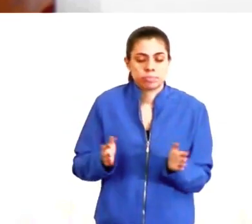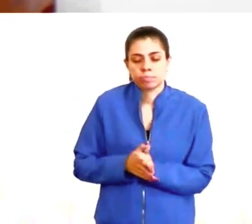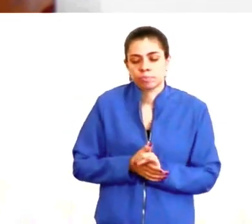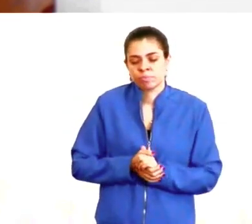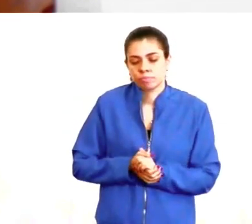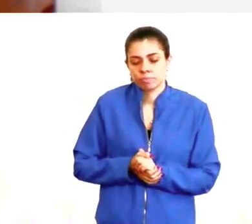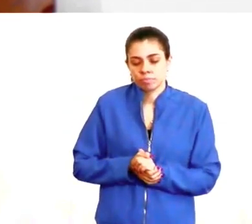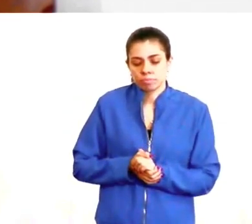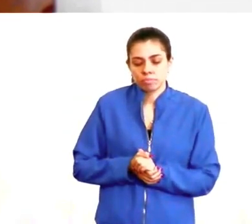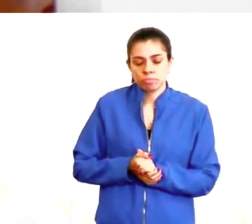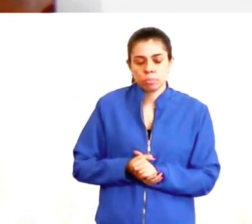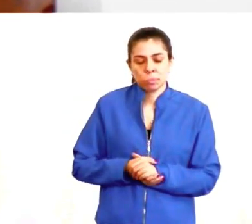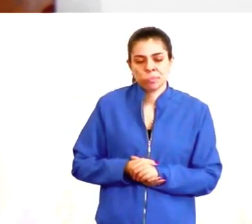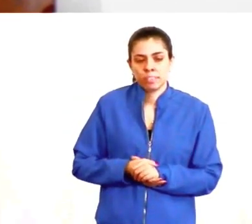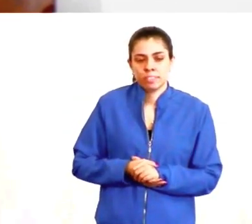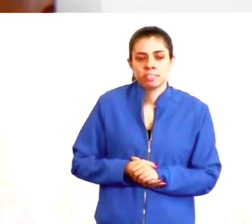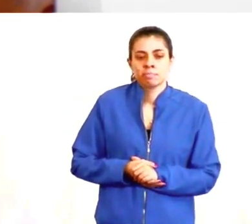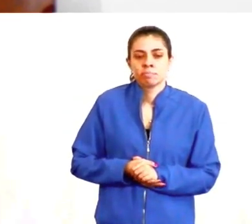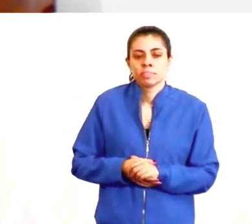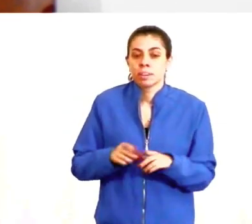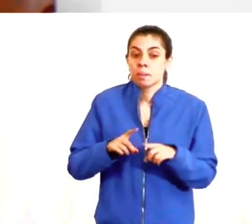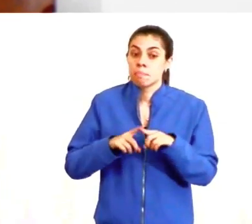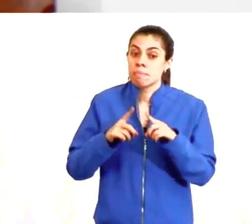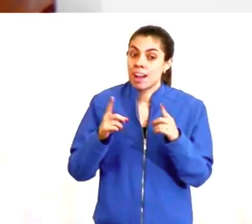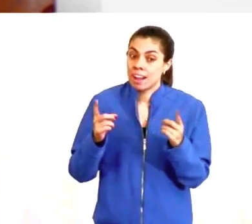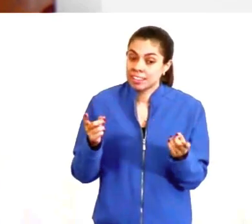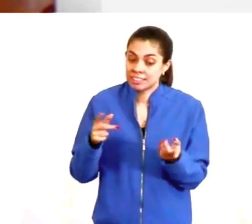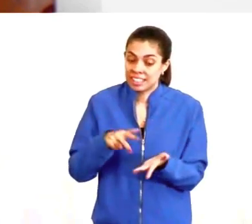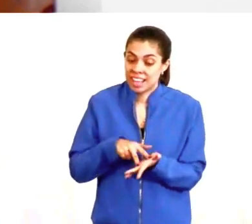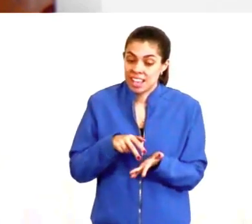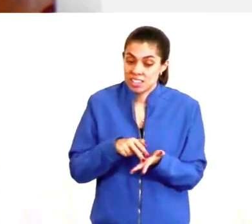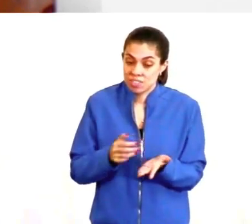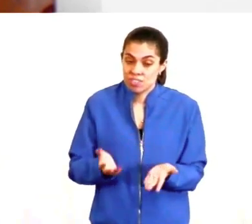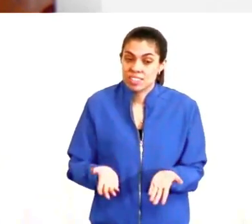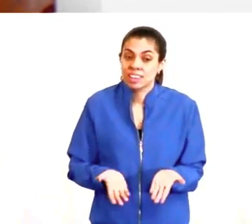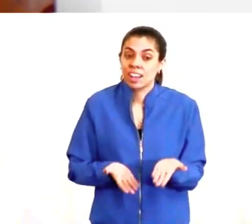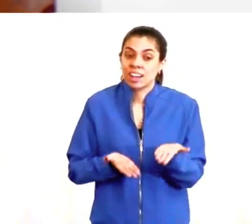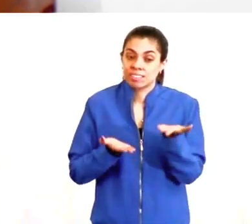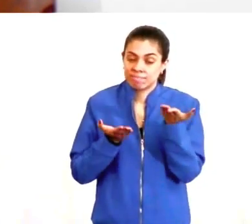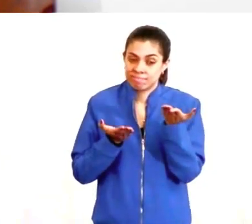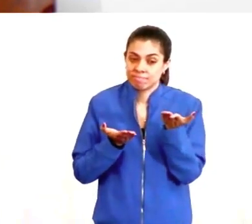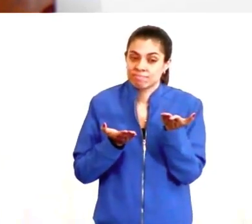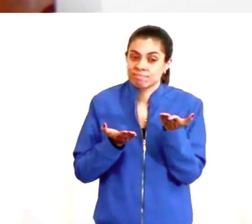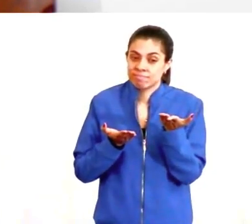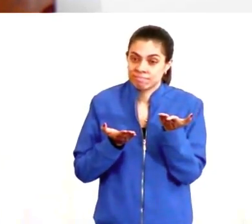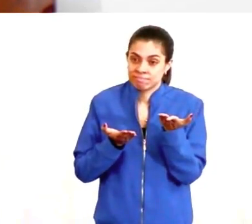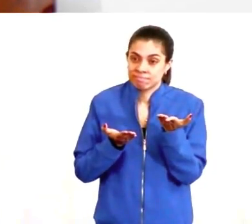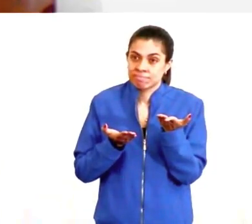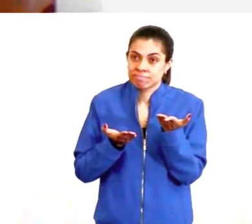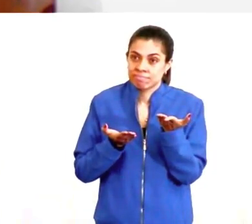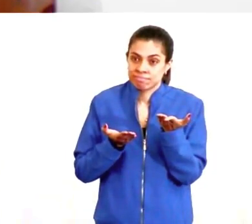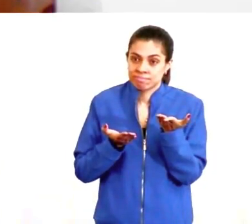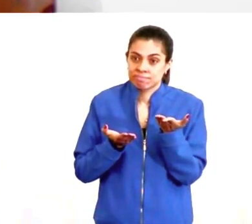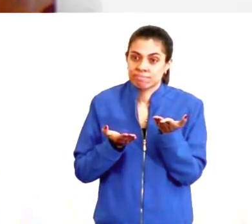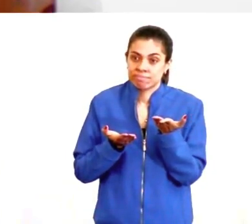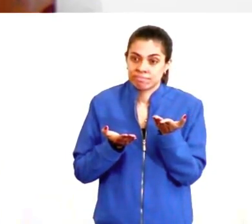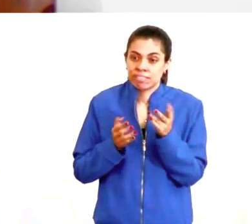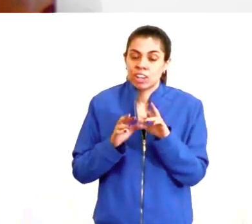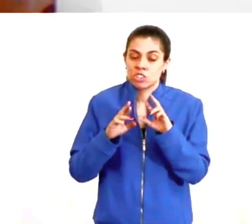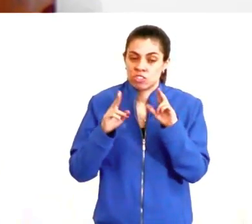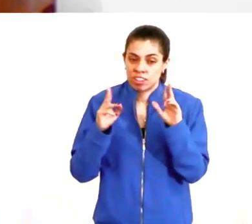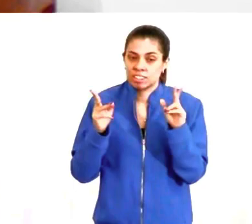se decompor, mas para ressurgir, então não é um corpo na terra, então é um corpo nos céus.